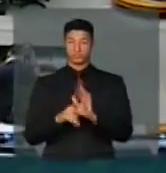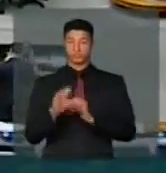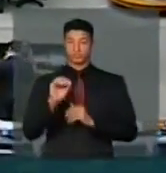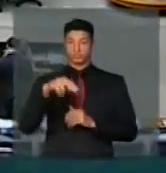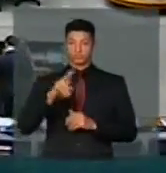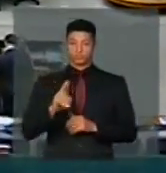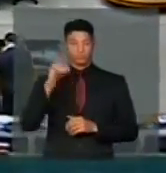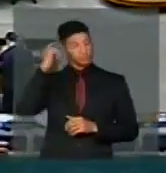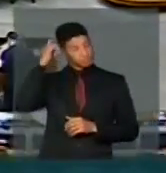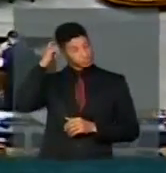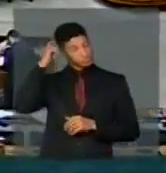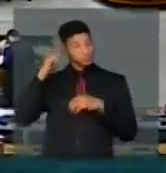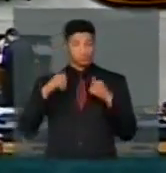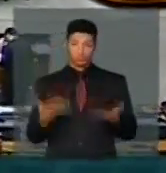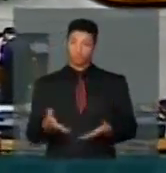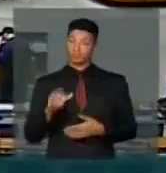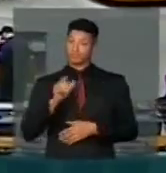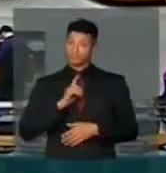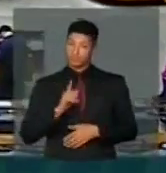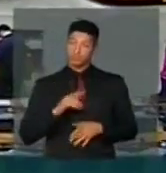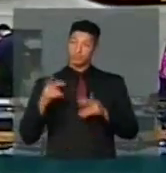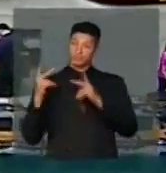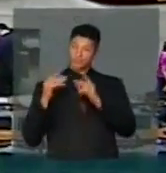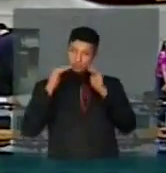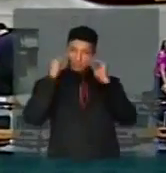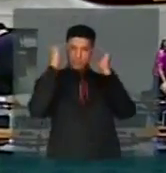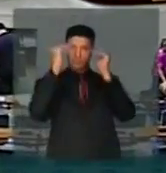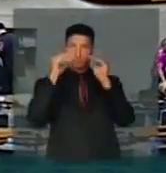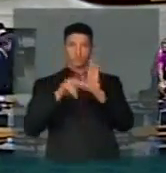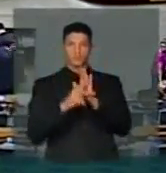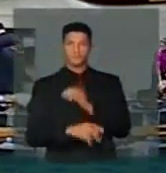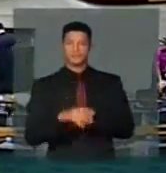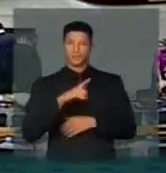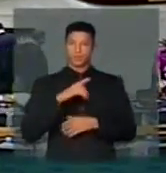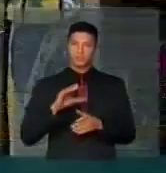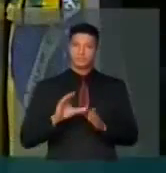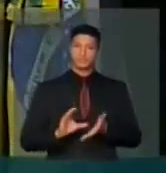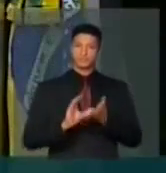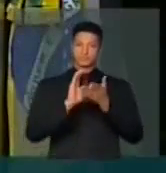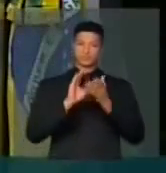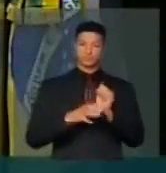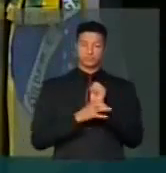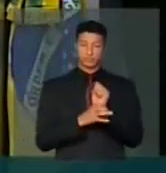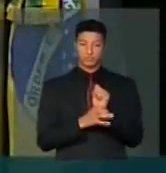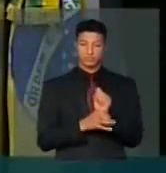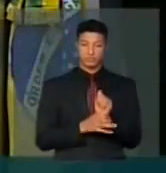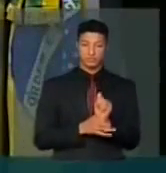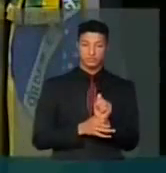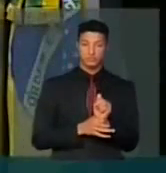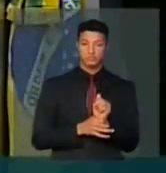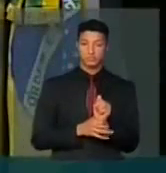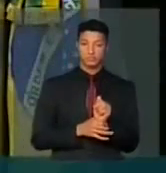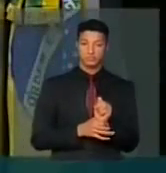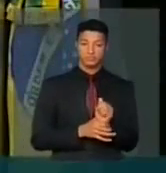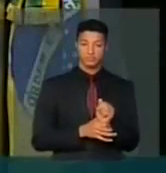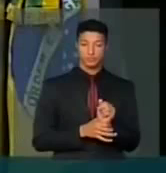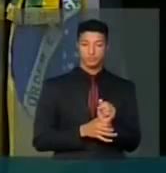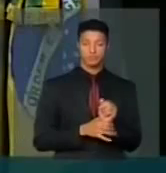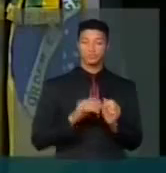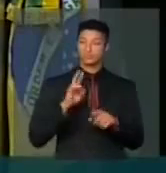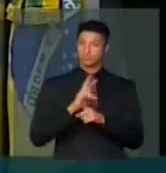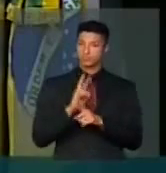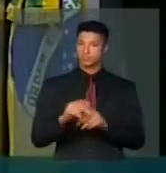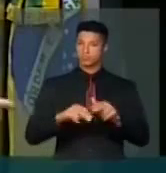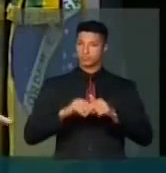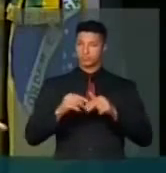ONU. Ora, ter essa projeção, ter um Conselho de Segurança da ONU, que é algo defendido